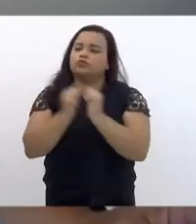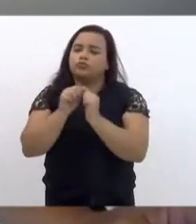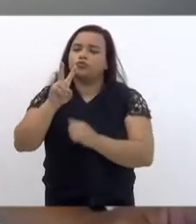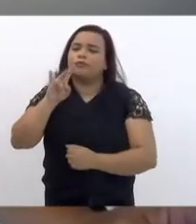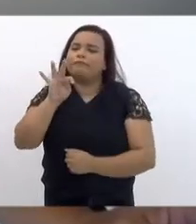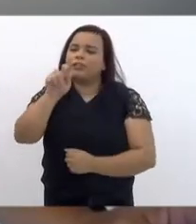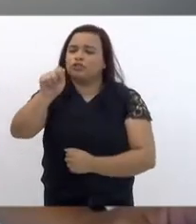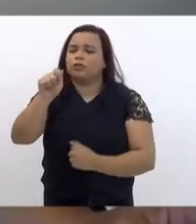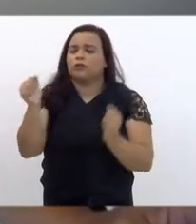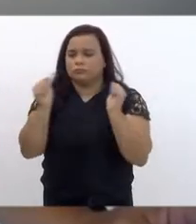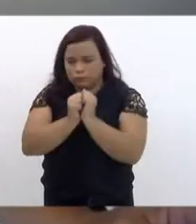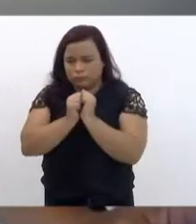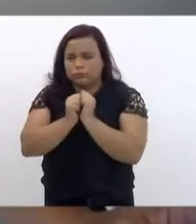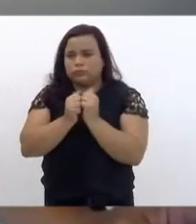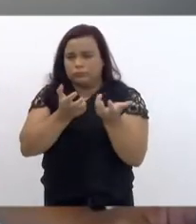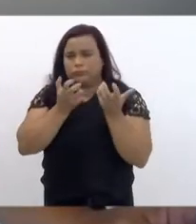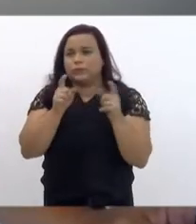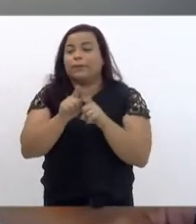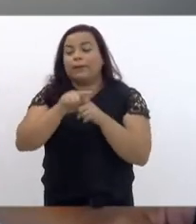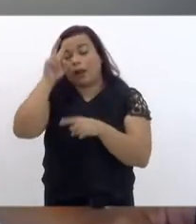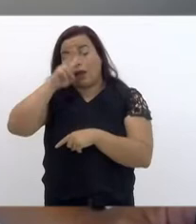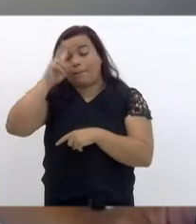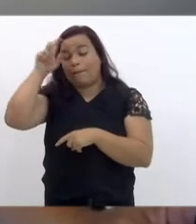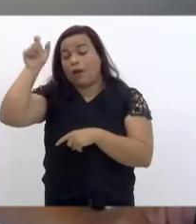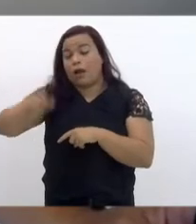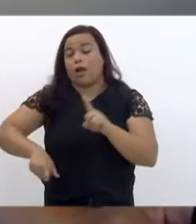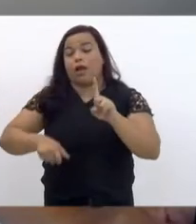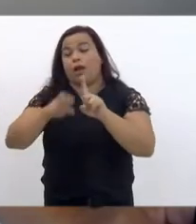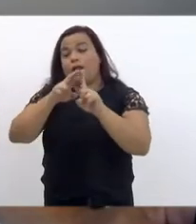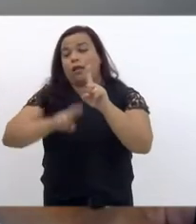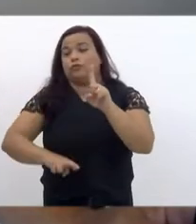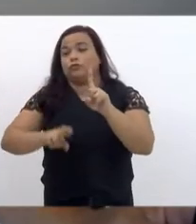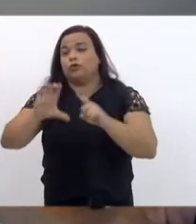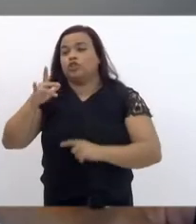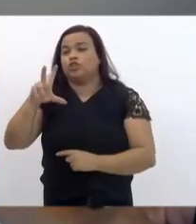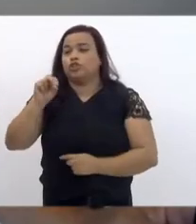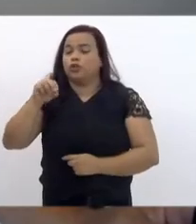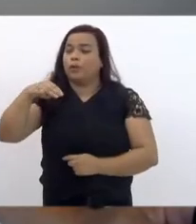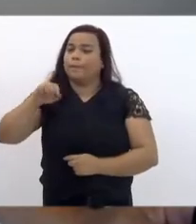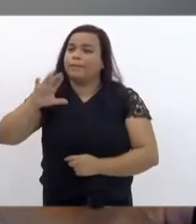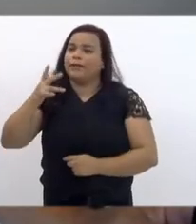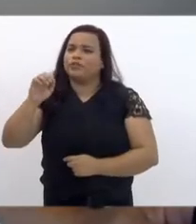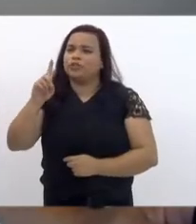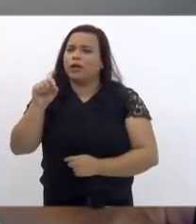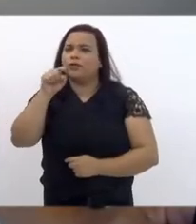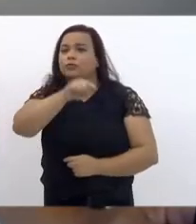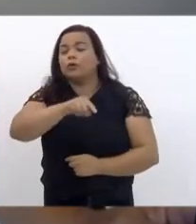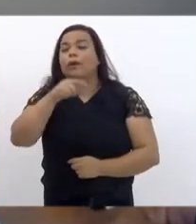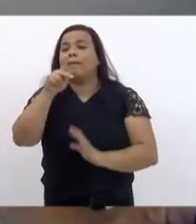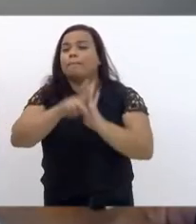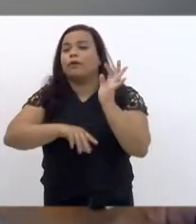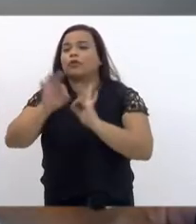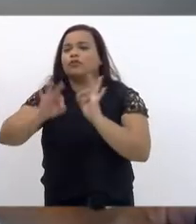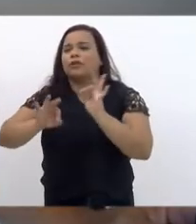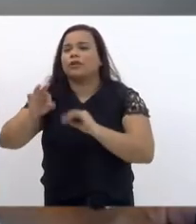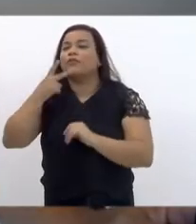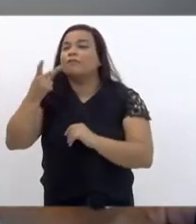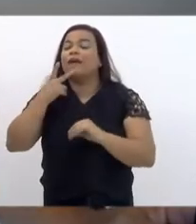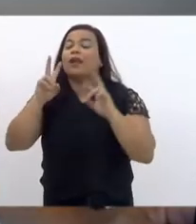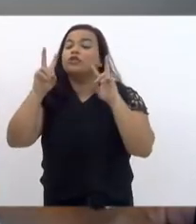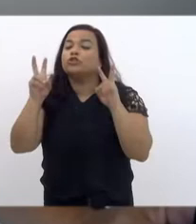o relator, deputado Chico Machado, que o projeto trata de capelania